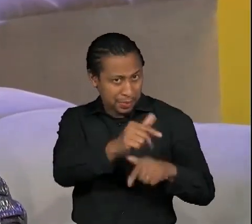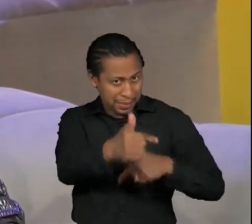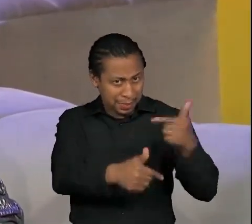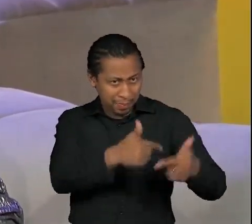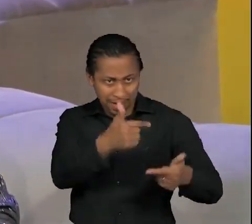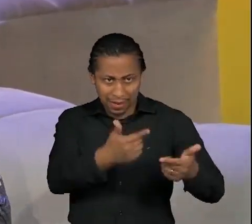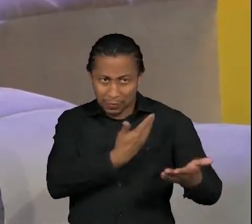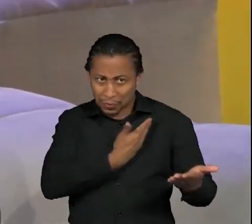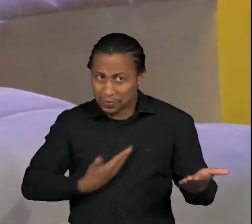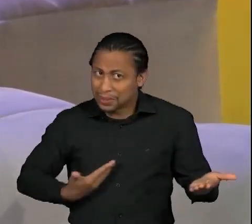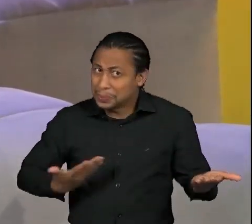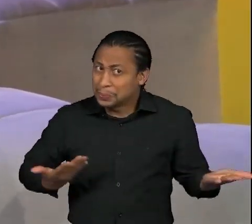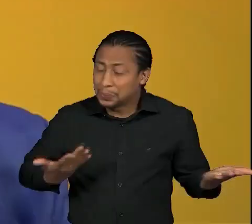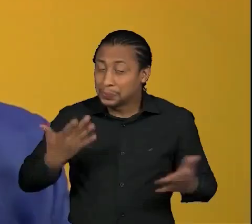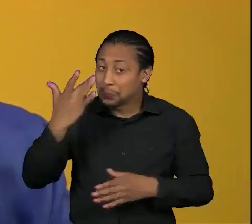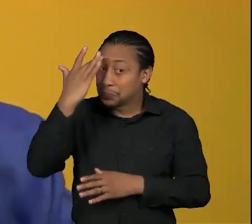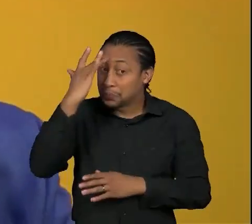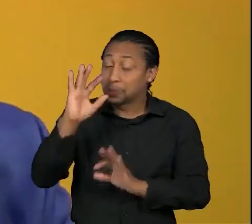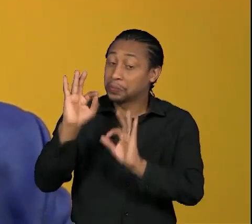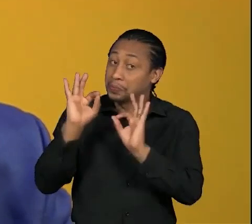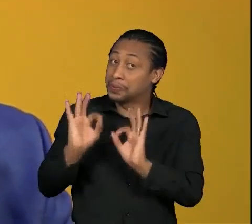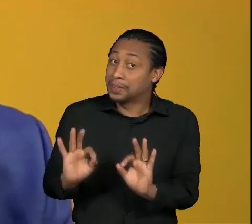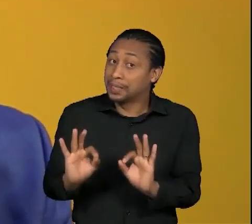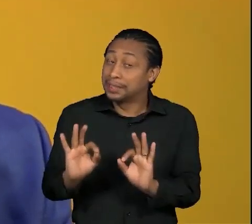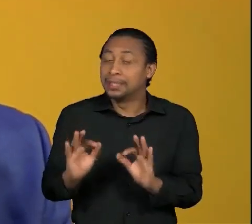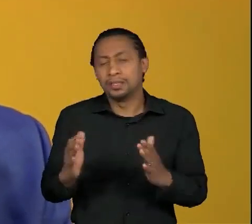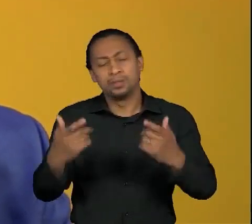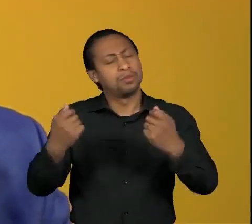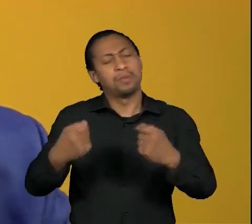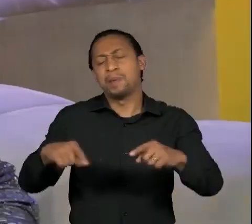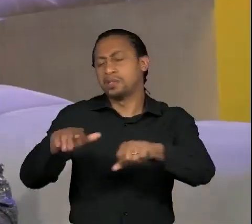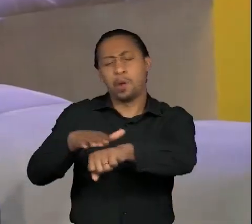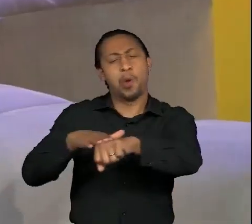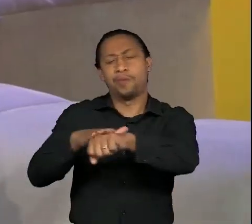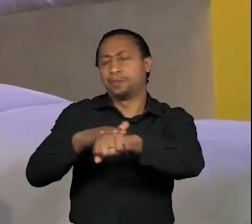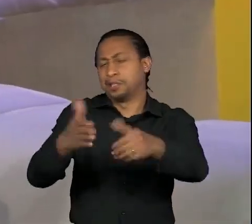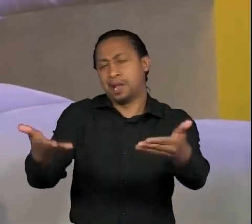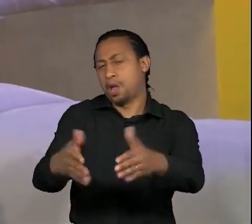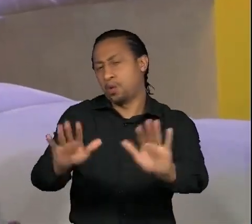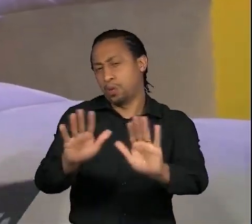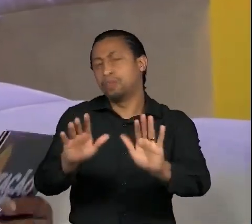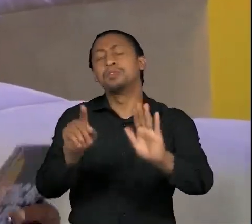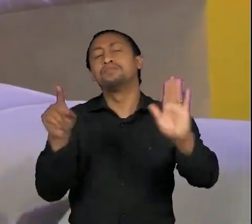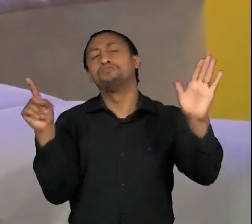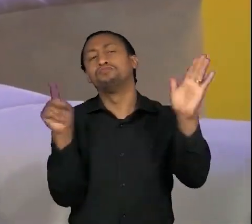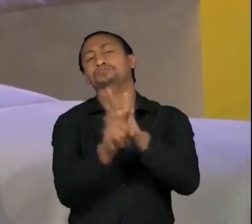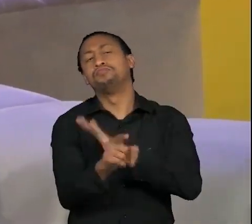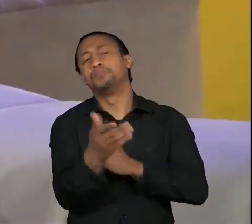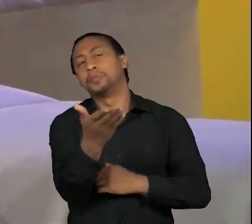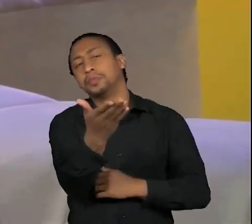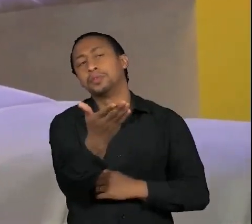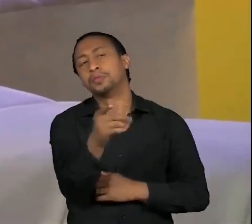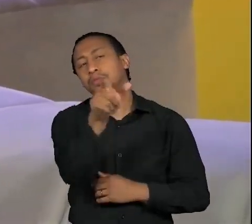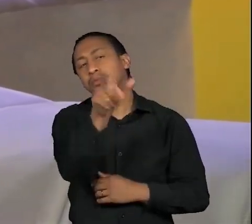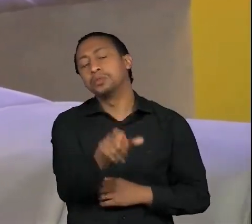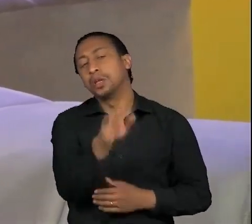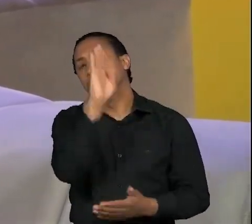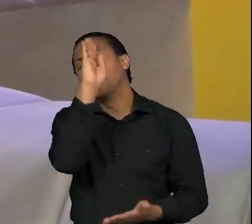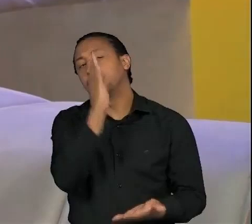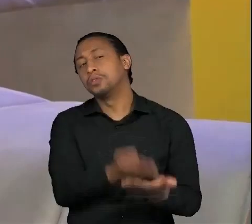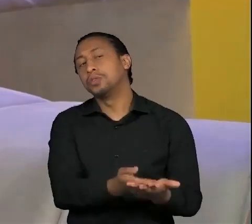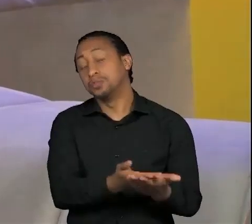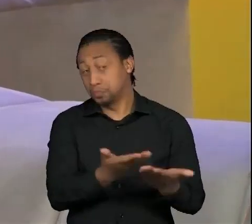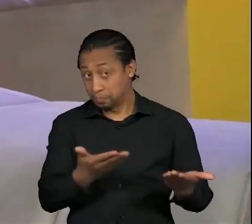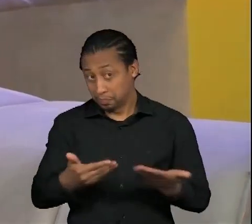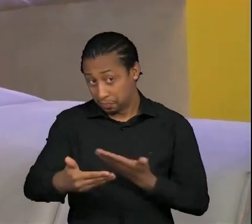verdade, entendeu? Não precisamos falar disso agora, mas eu quero saber de você o que que você acredita que esse governo que vai